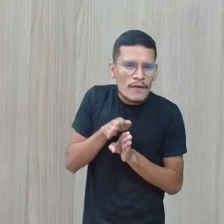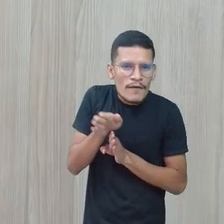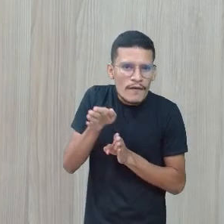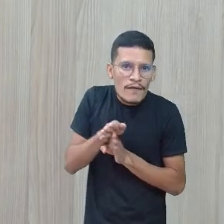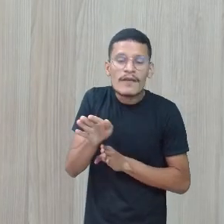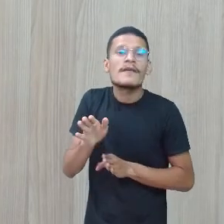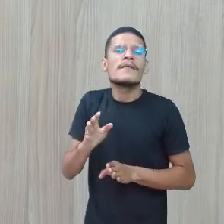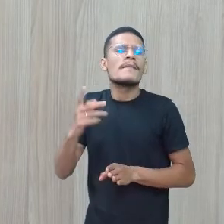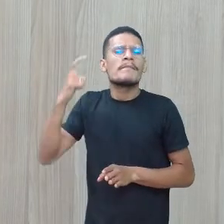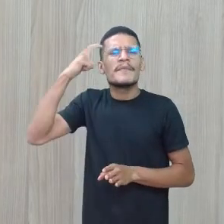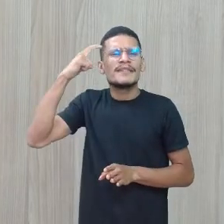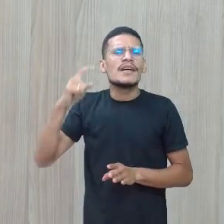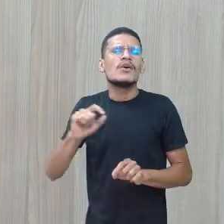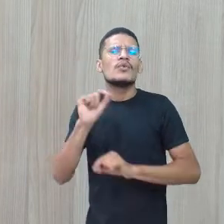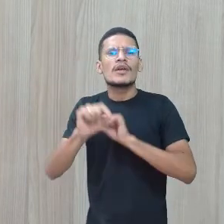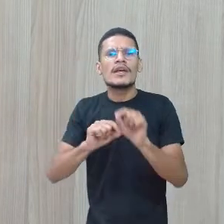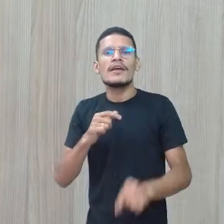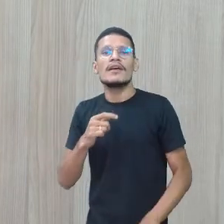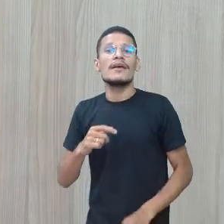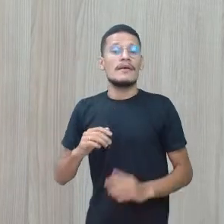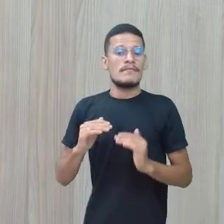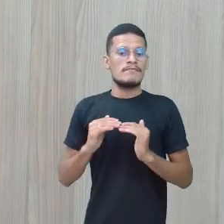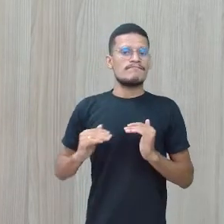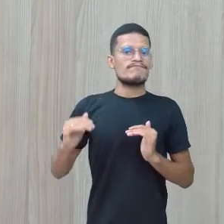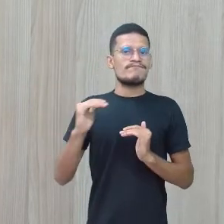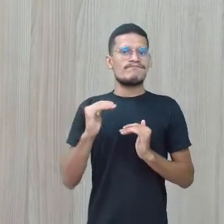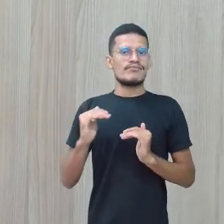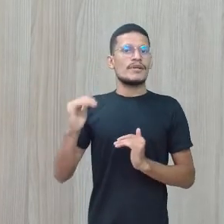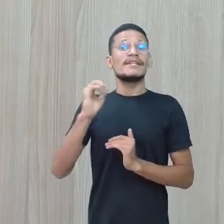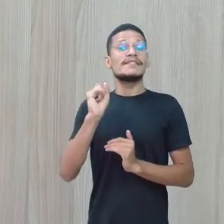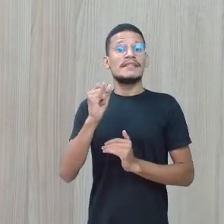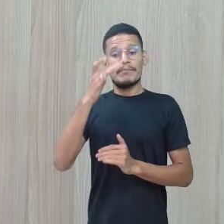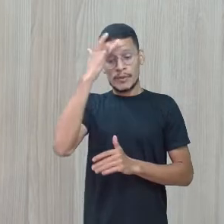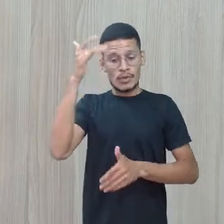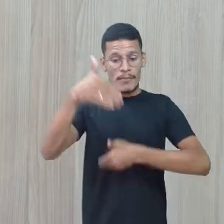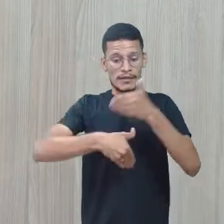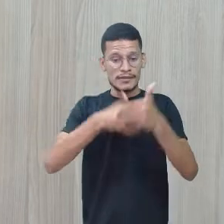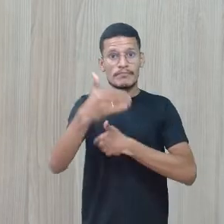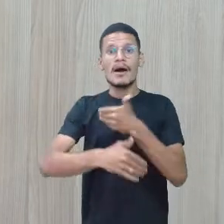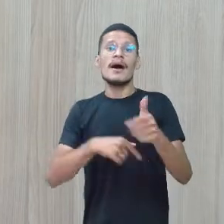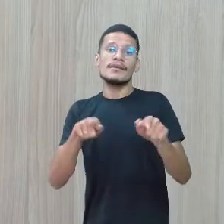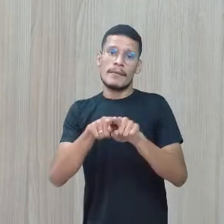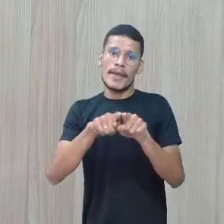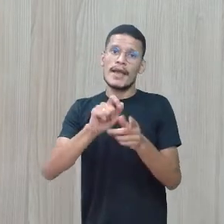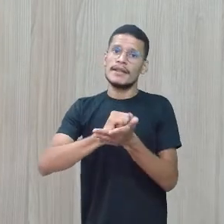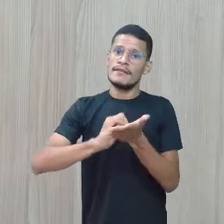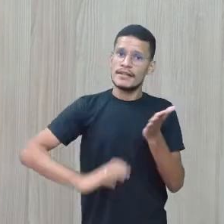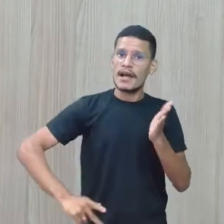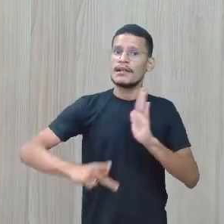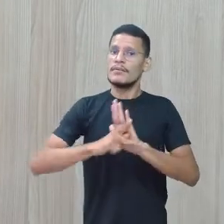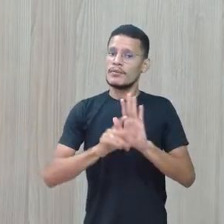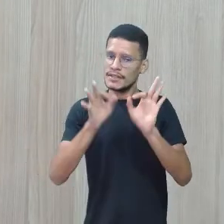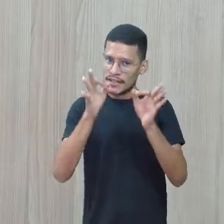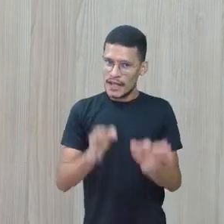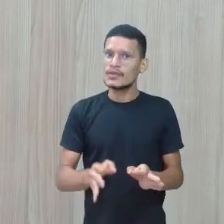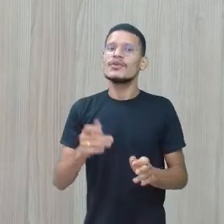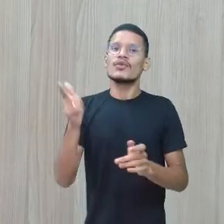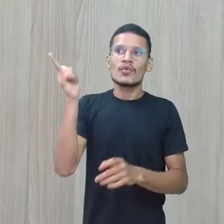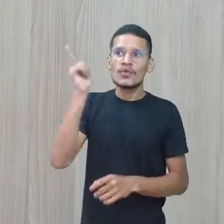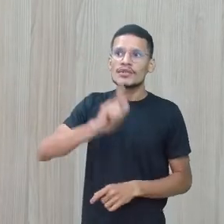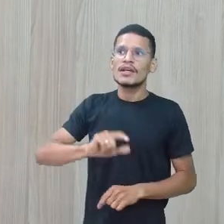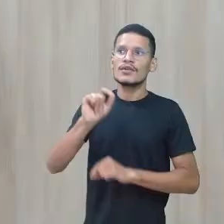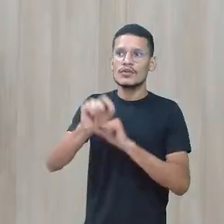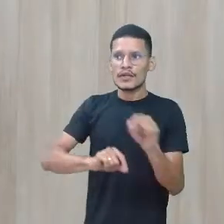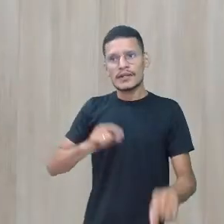uma promoção, né? Promoção, Quem participar, fizer as atividades direitinho, quem sabe pode ganhar a bandana do professor Luciano aí, ó. É